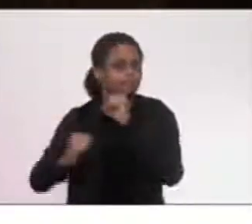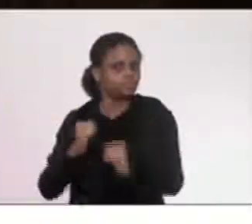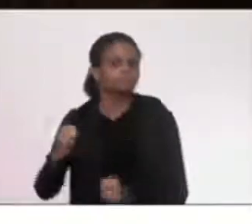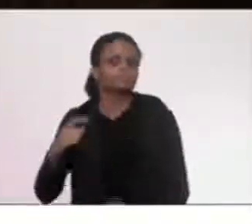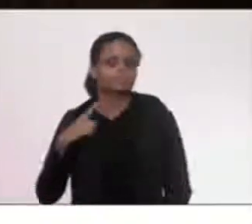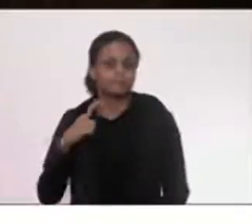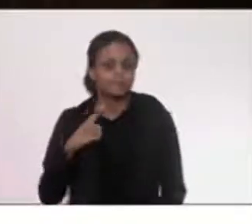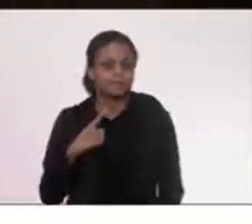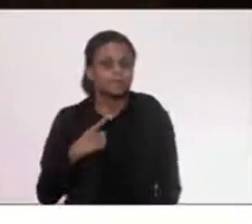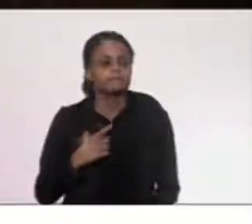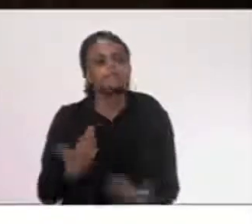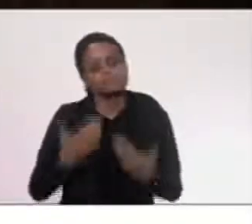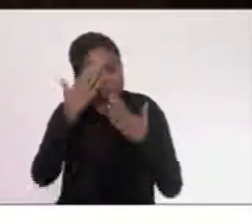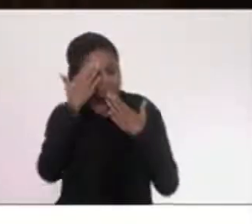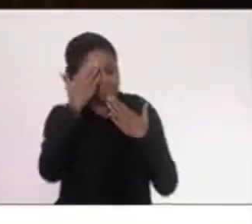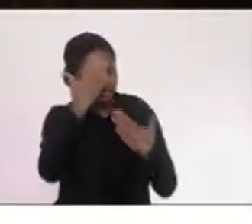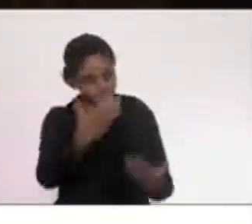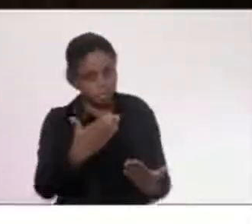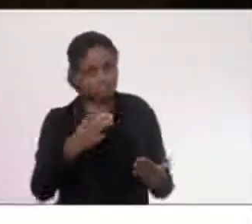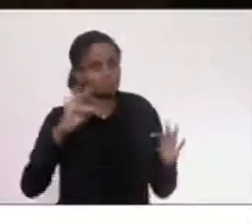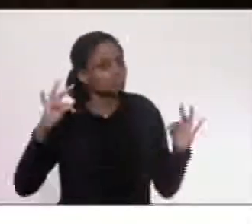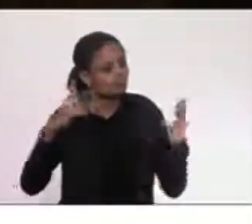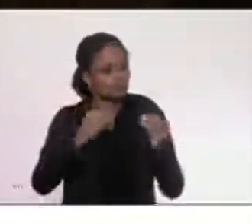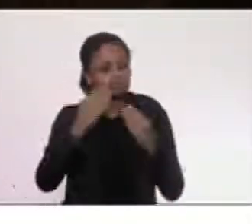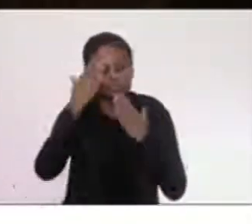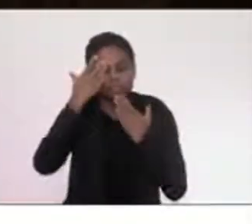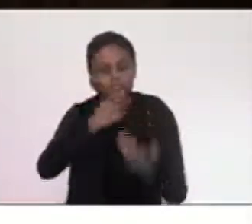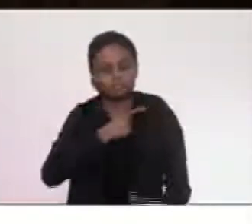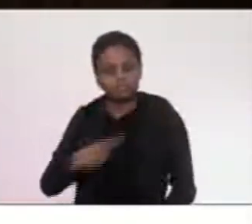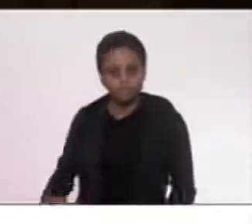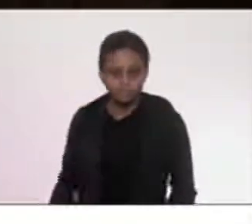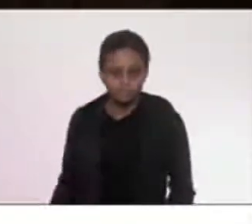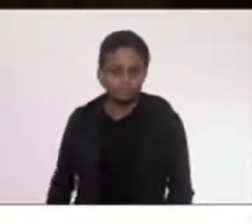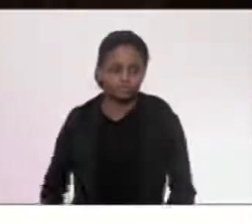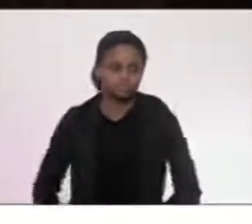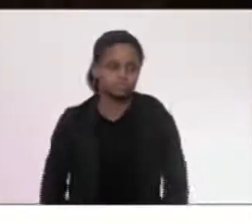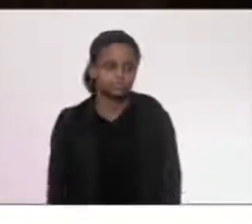concretamente. Então, agradeço a todos e a todas. Muito obrigada, senhor presidente.